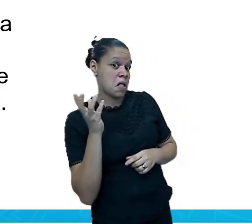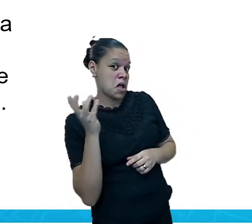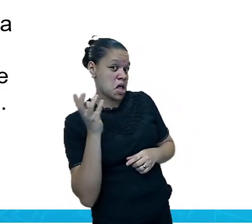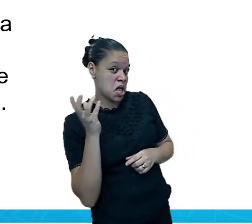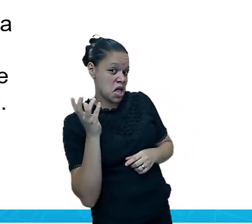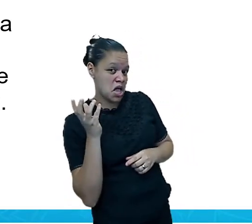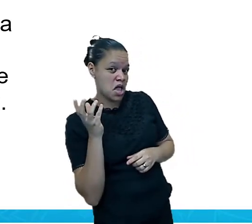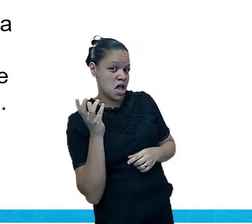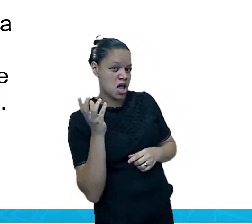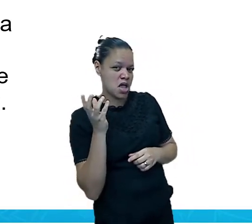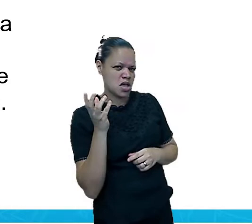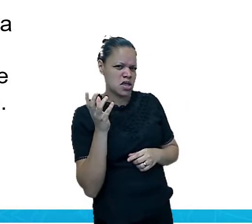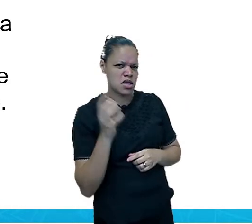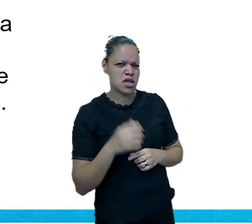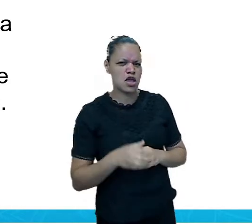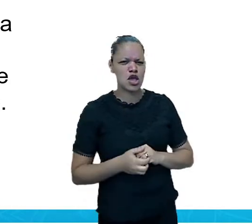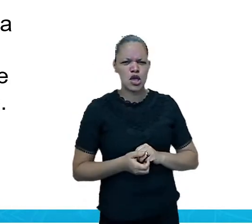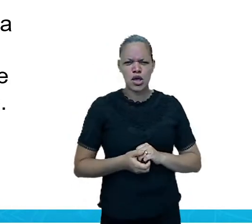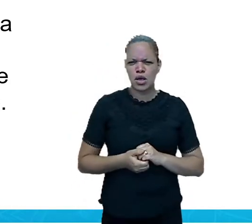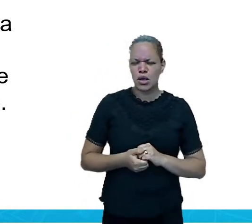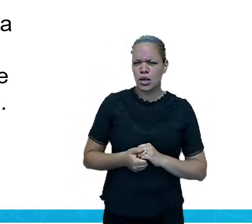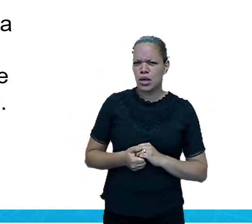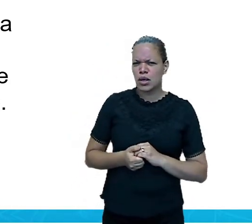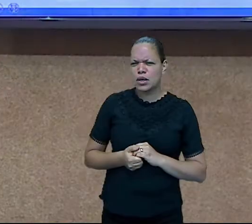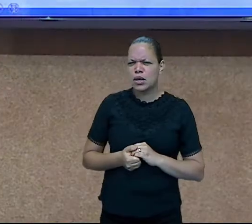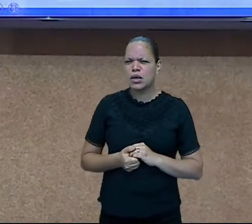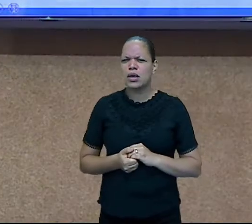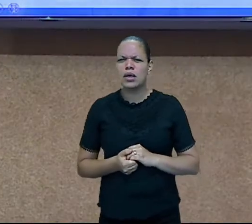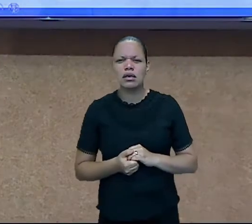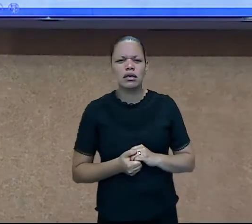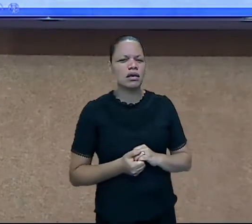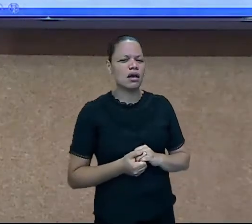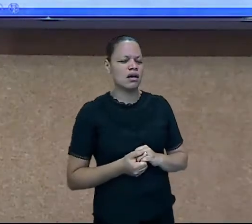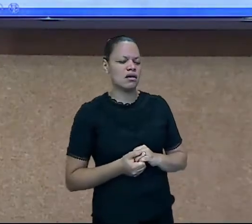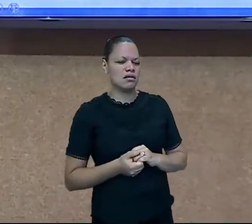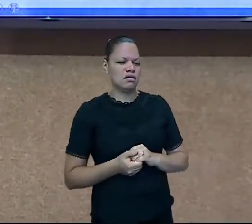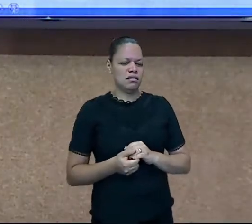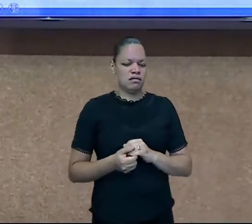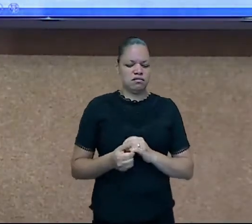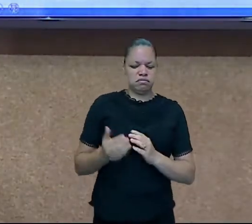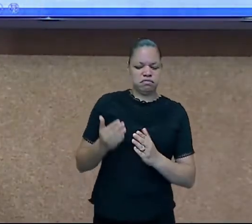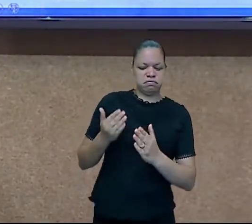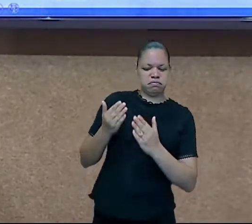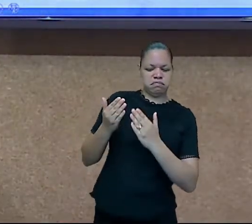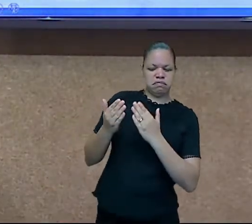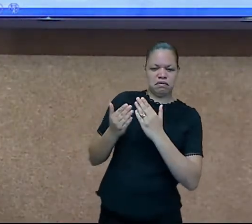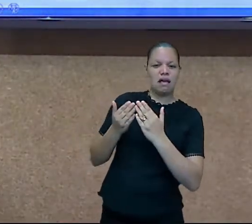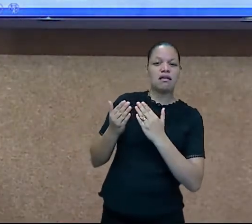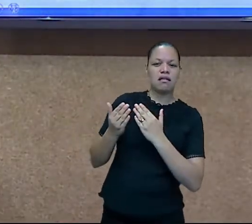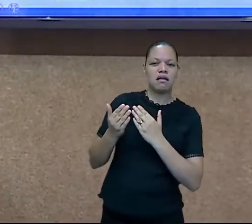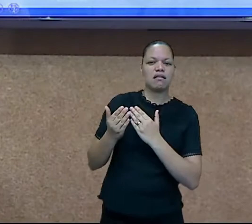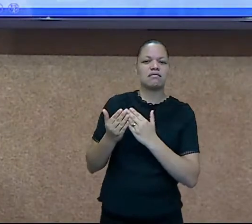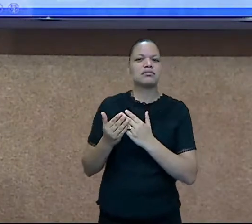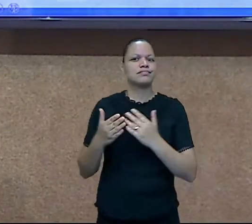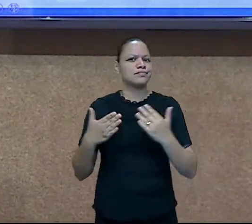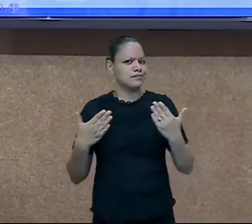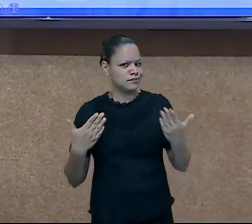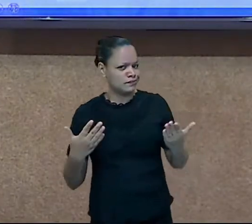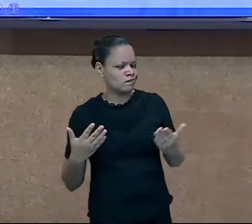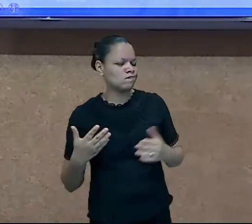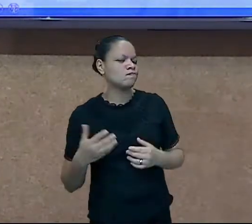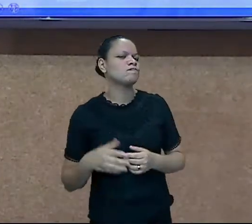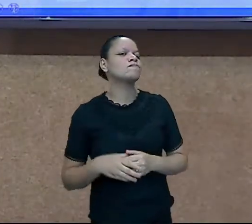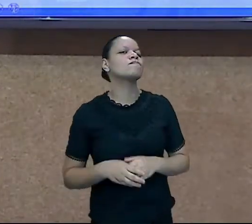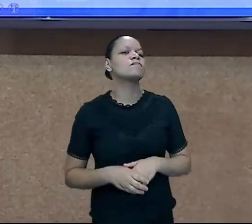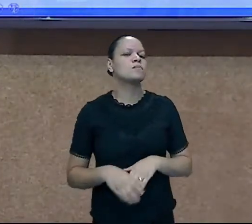enganá-lo nessa situação que ela já vinha fazendo aquela situação toda de engrandecer,